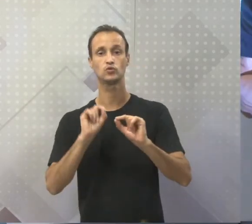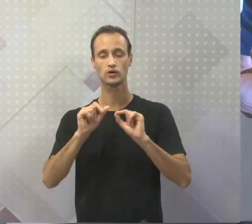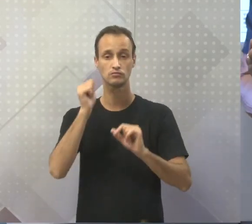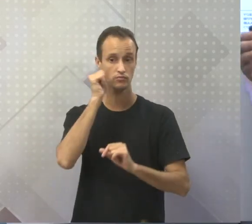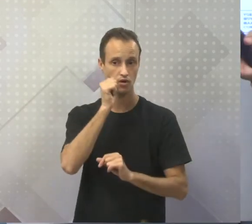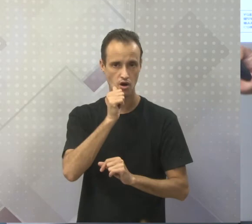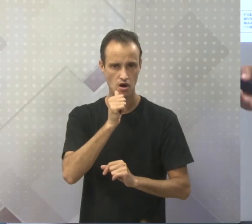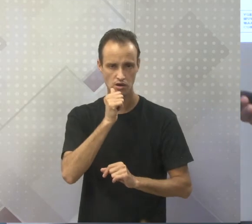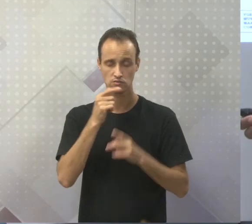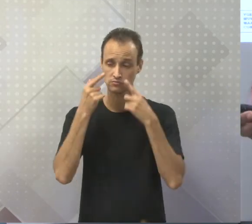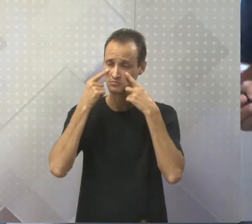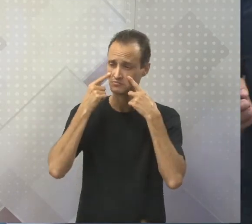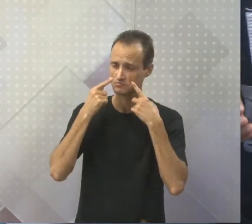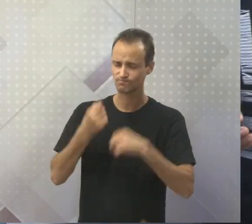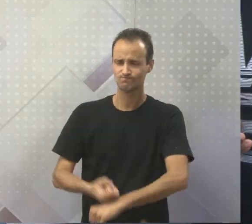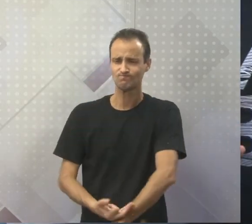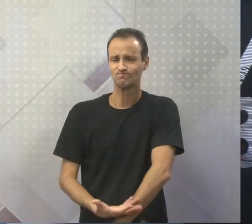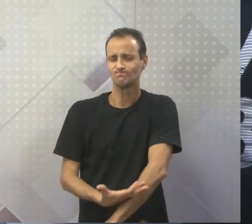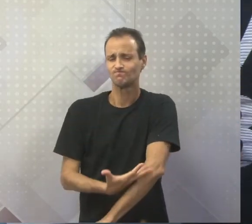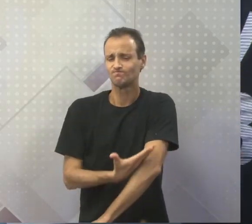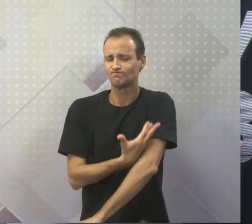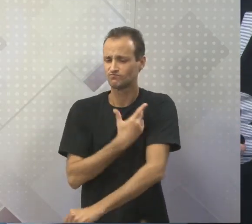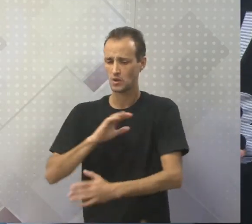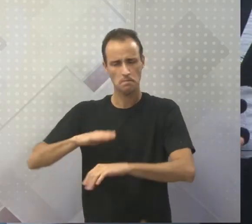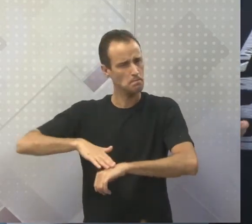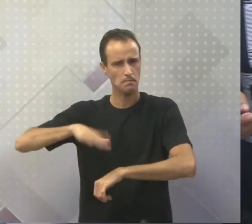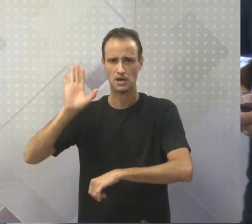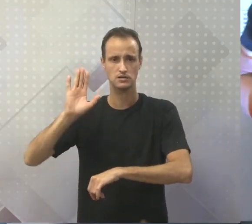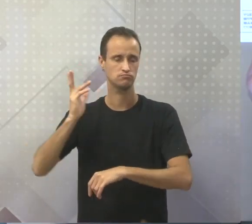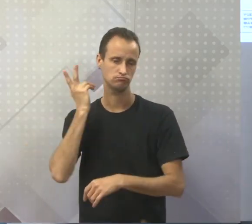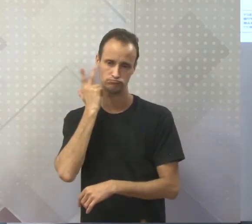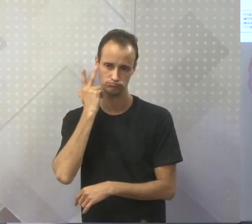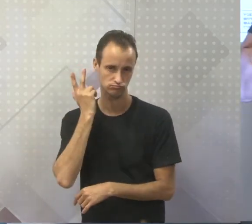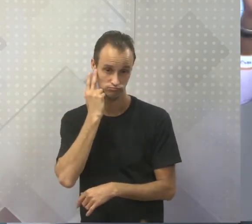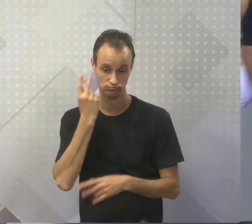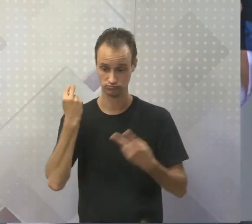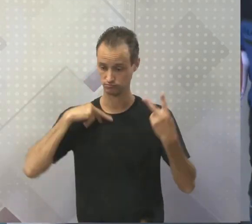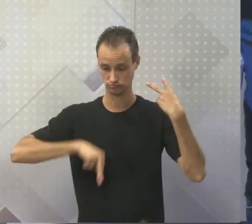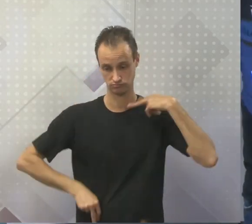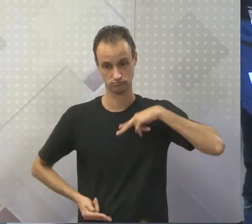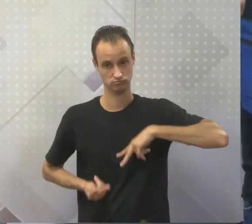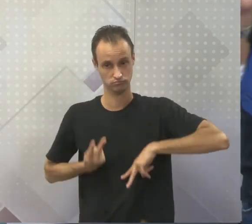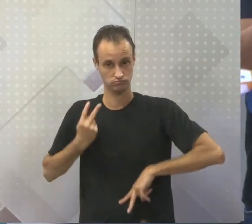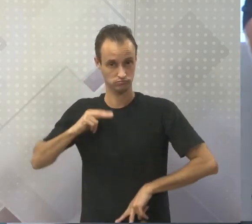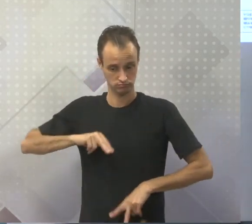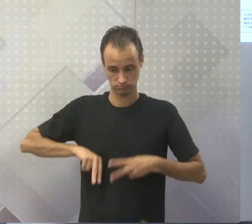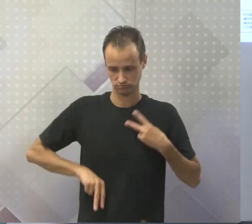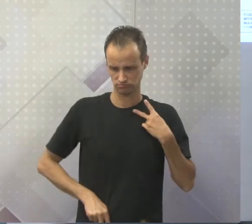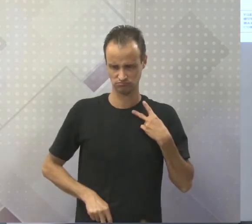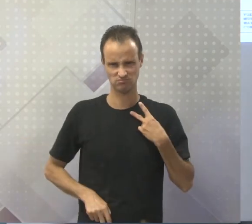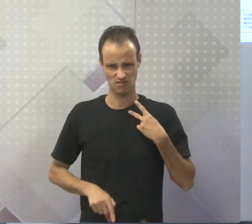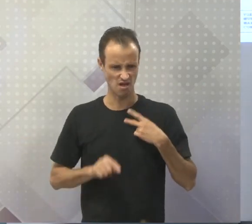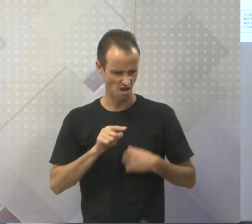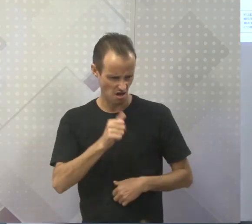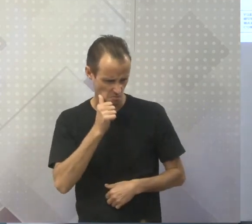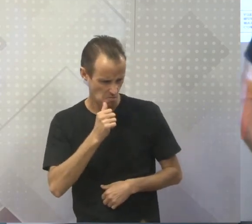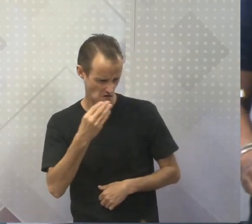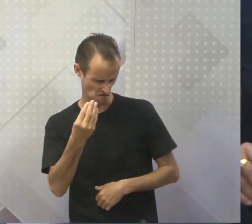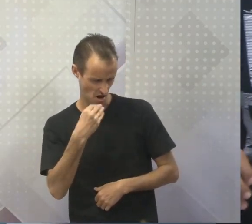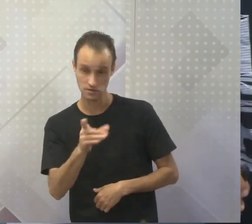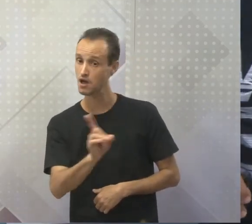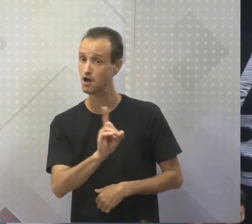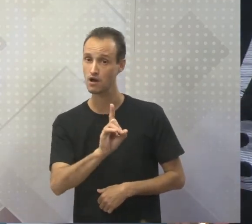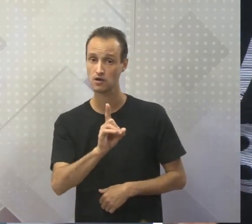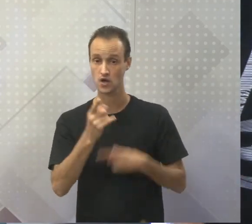mulheres são mais chorosas do que o homem, isso é verdade, Mala? É hormônio, hormônio. Não é porque é fraquinha, não.